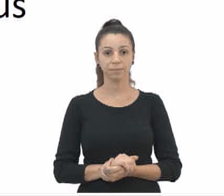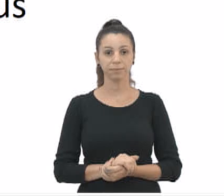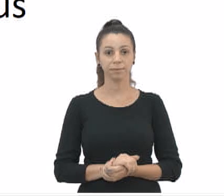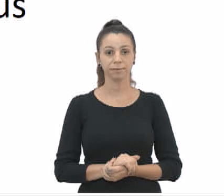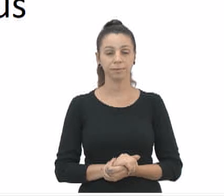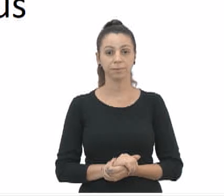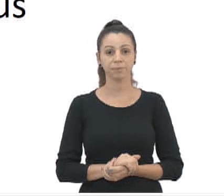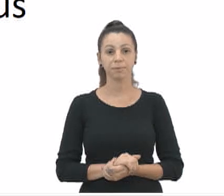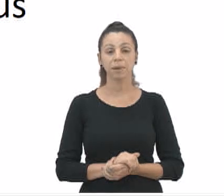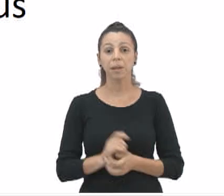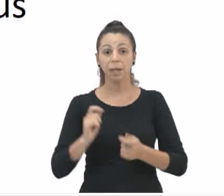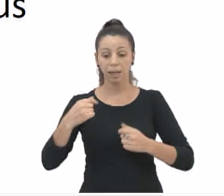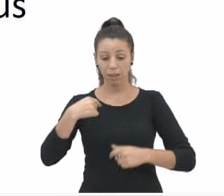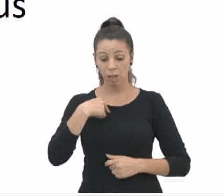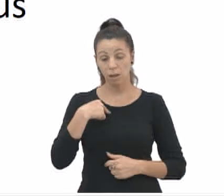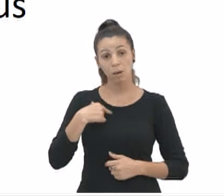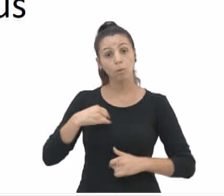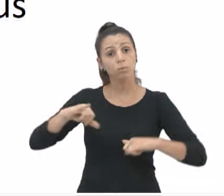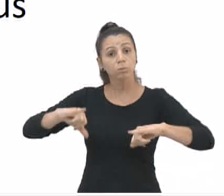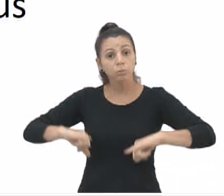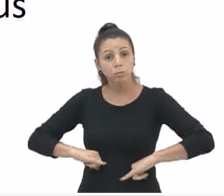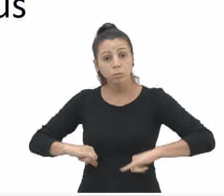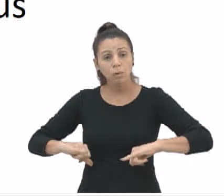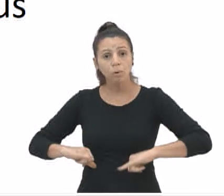que eu sofra.